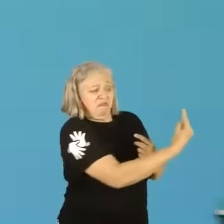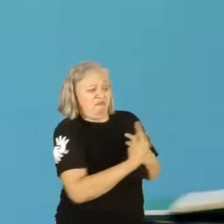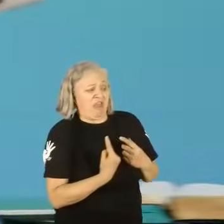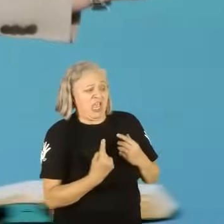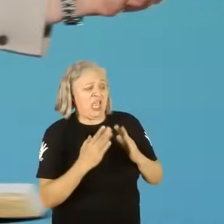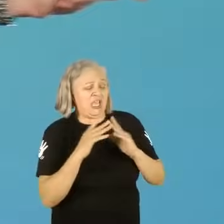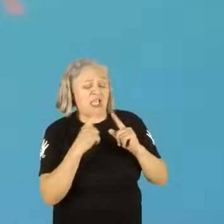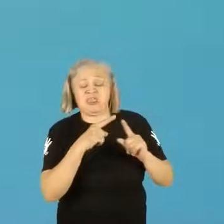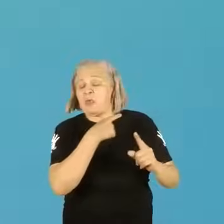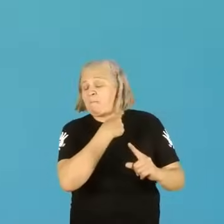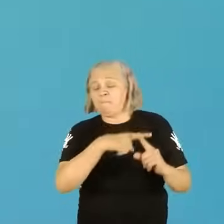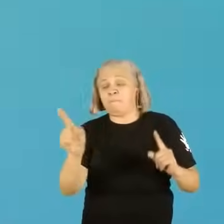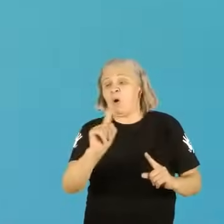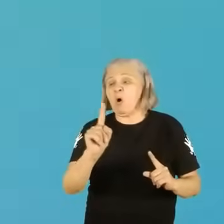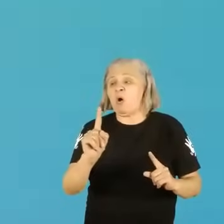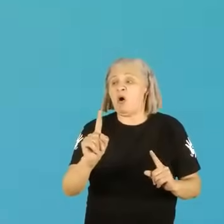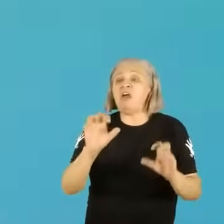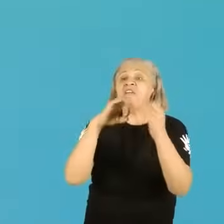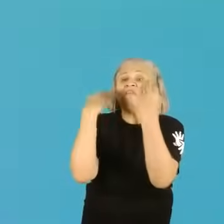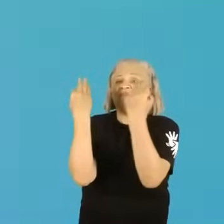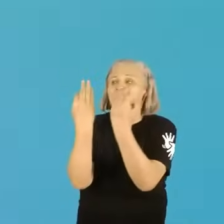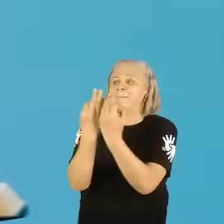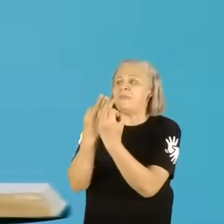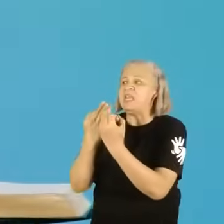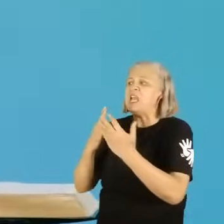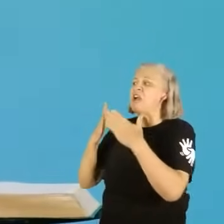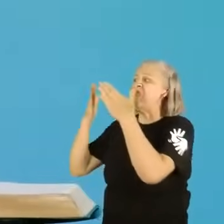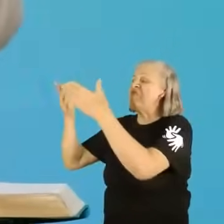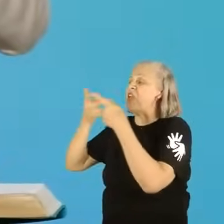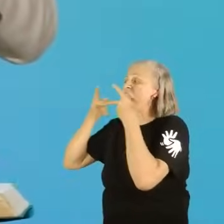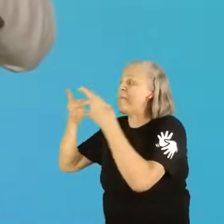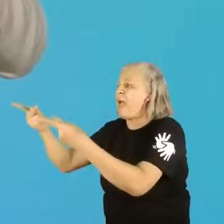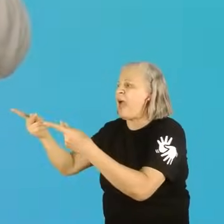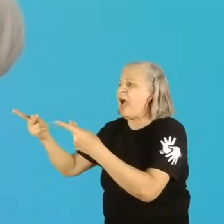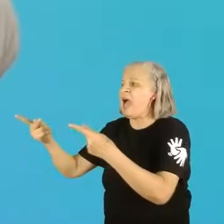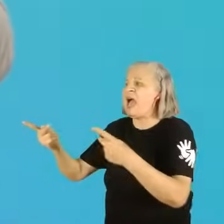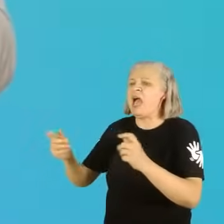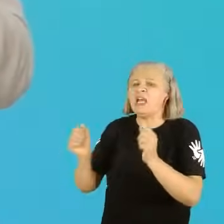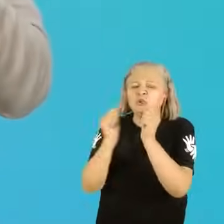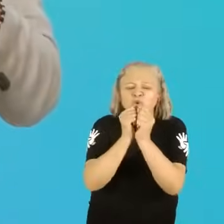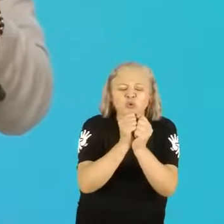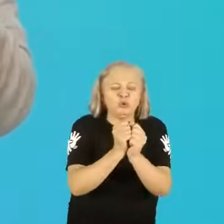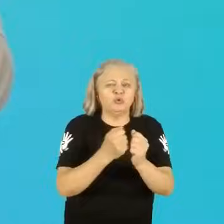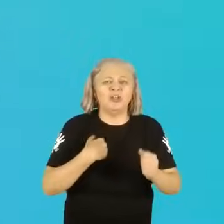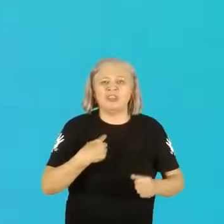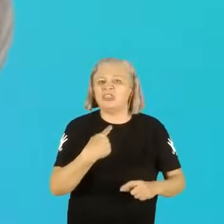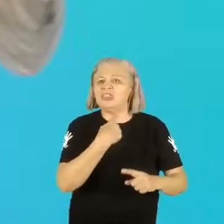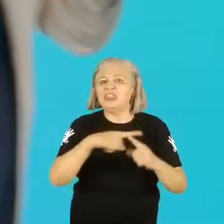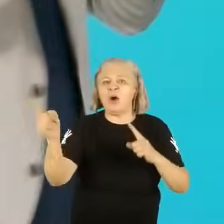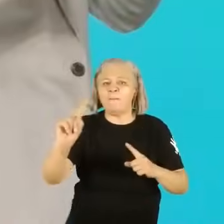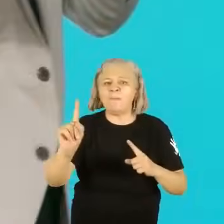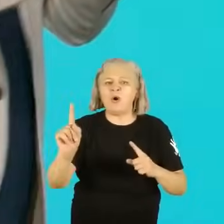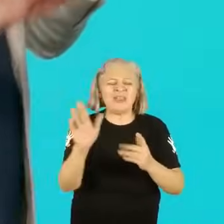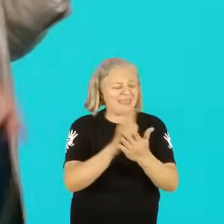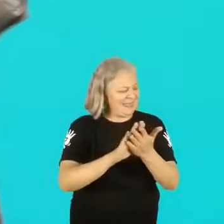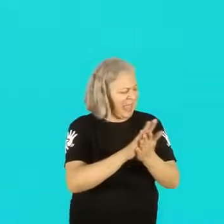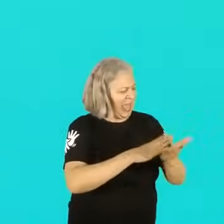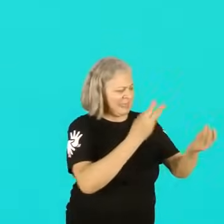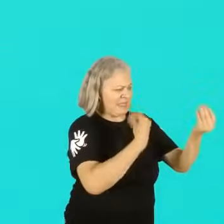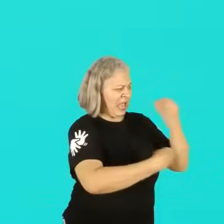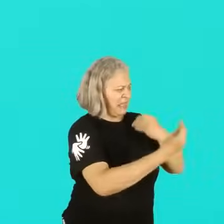você não pode visitar os seus parentes, você não pode se relacionar com ninguém, porque você não tem nada para oferecer.